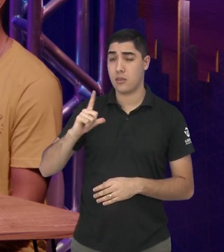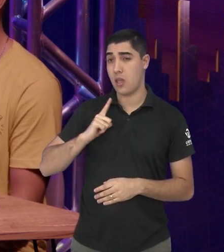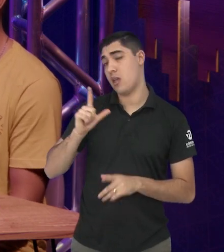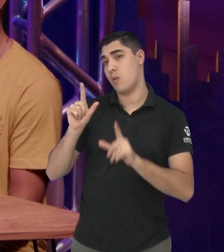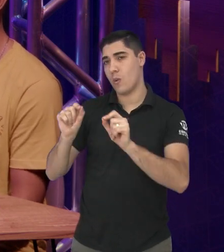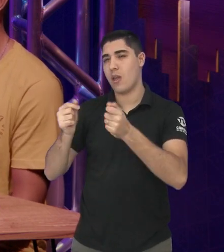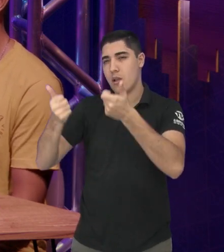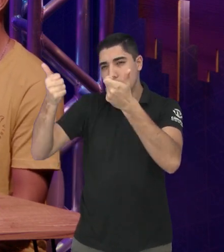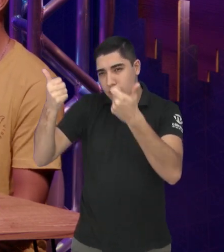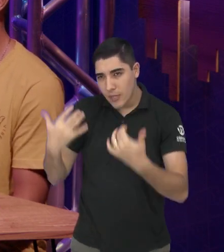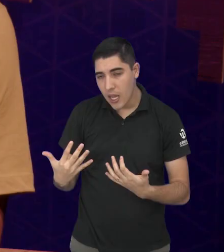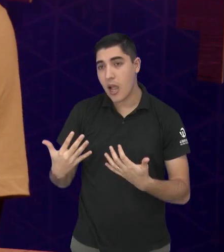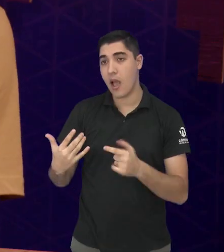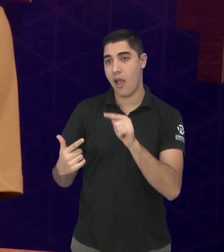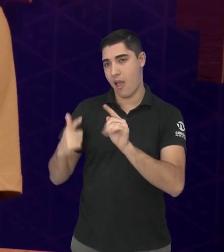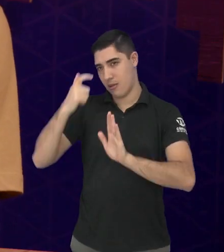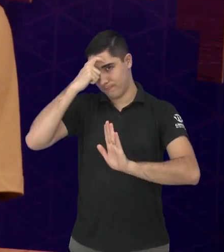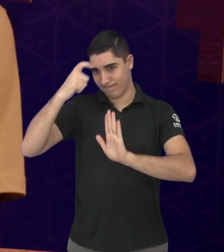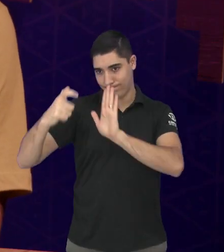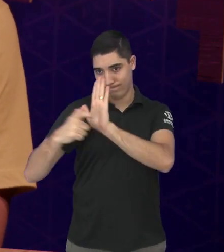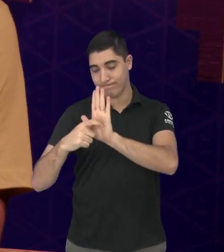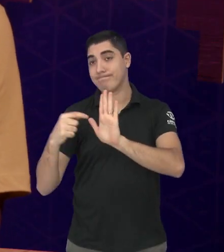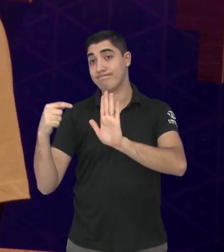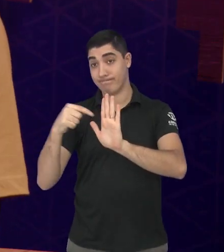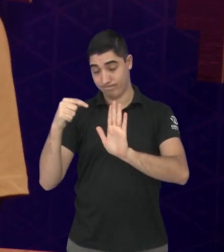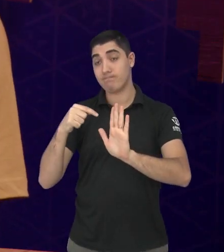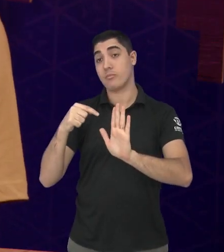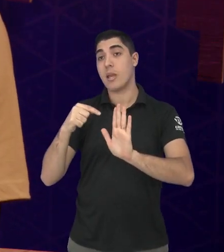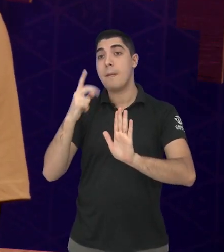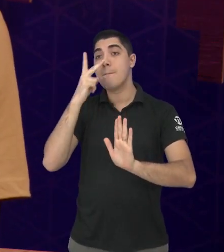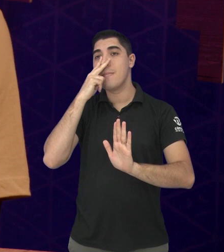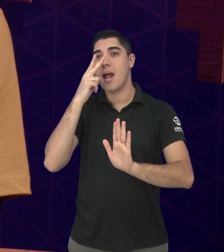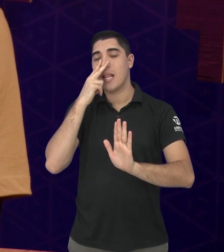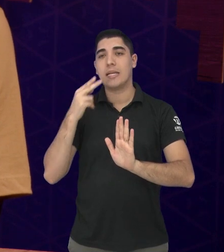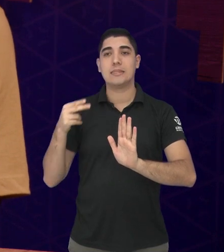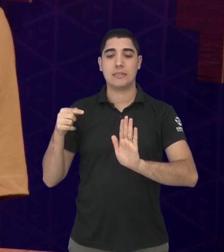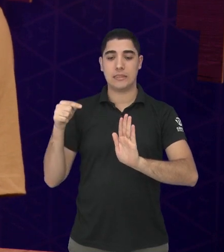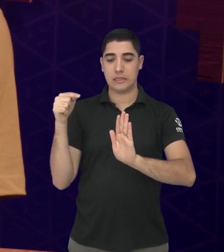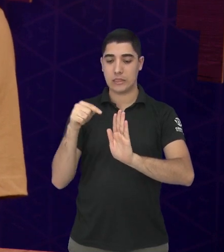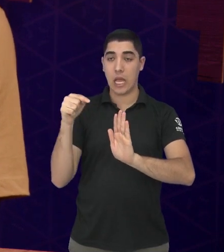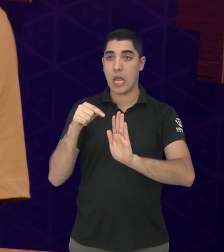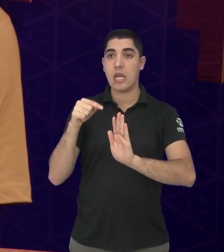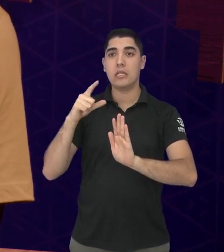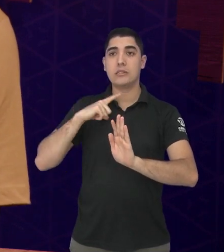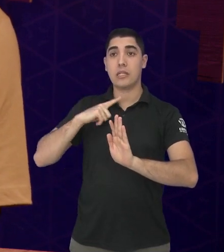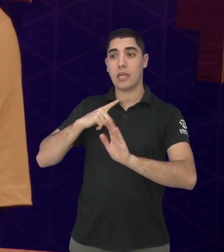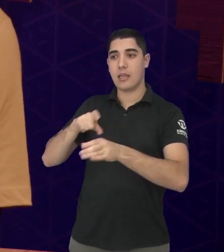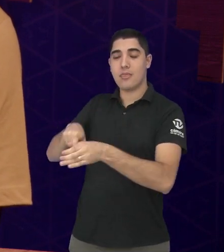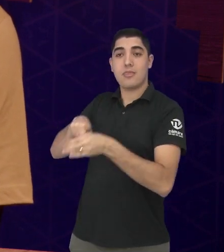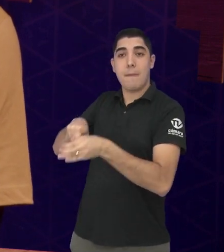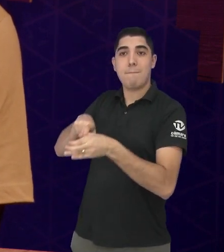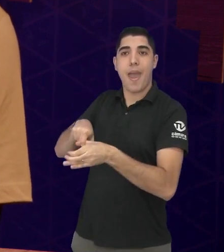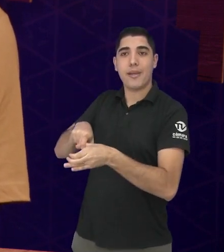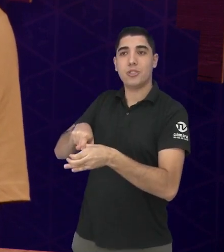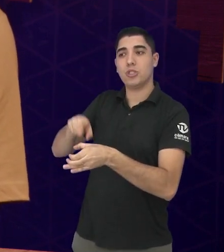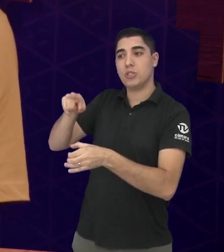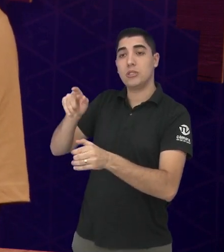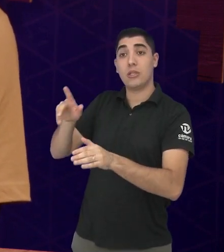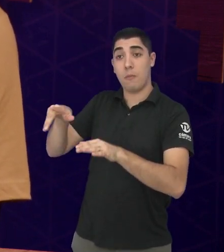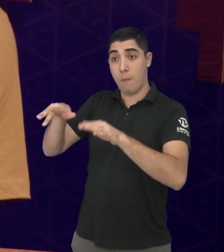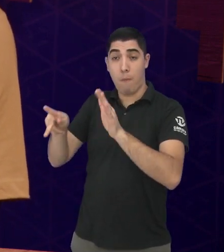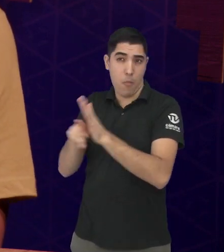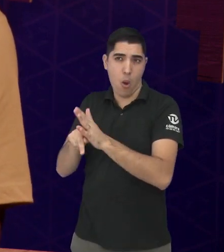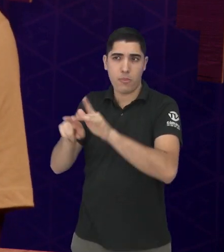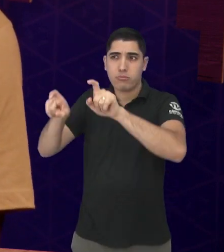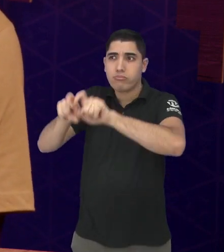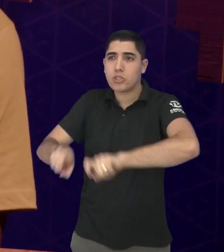a discussão de que a inteligência artificial ela tá presa no universo digital. Então, como que